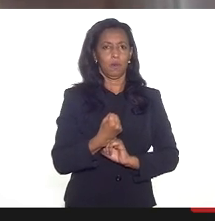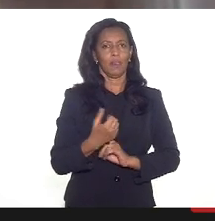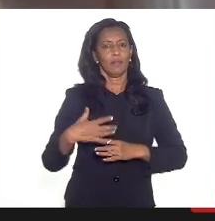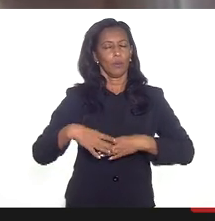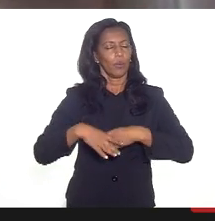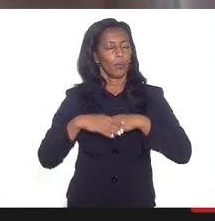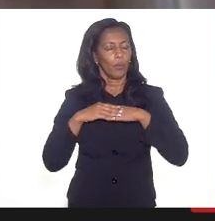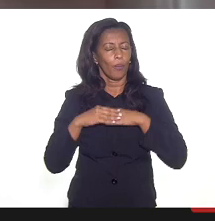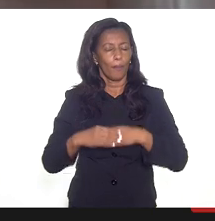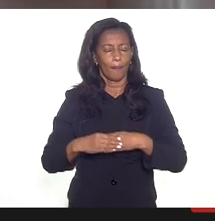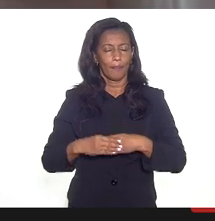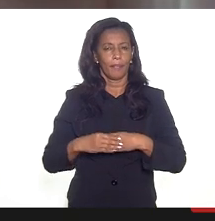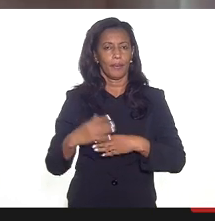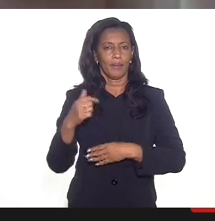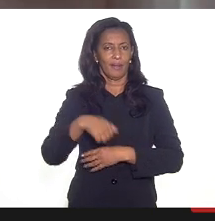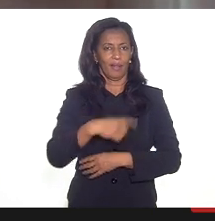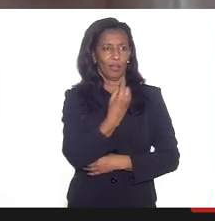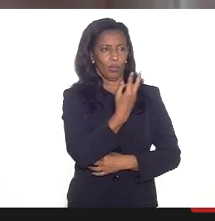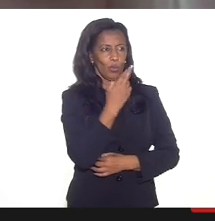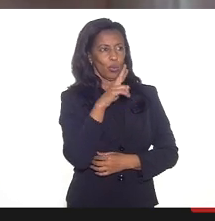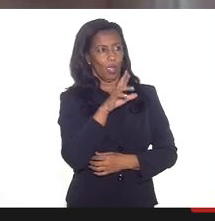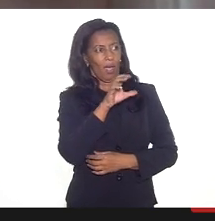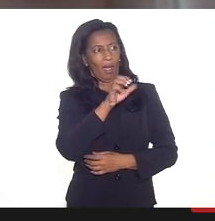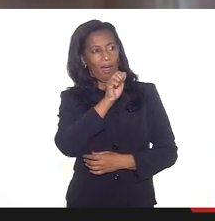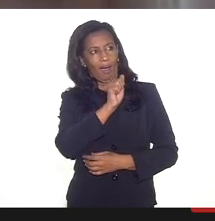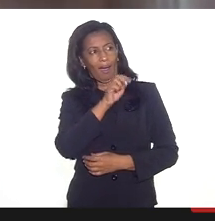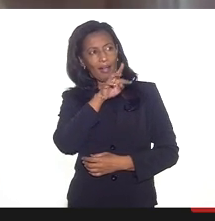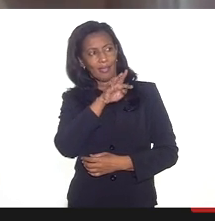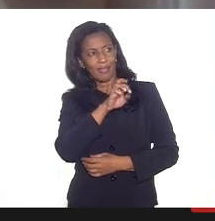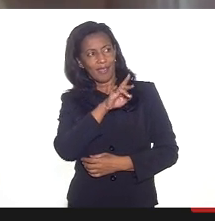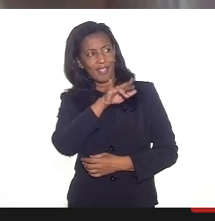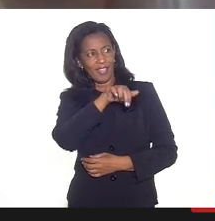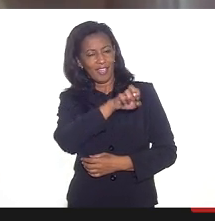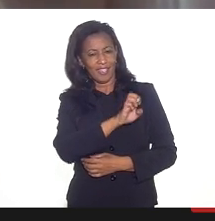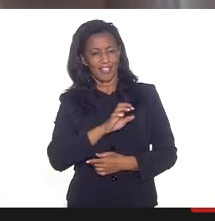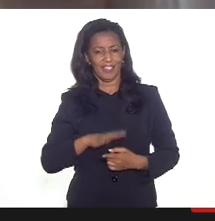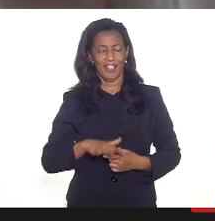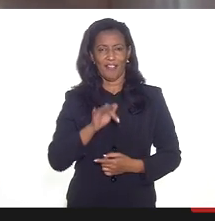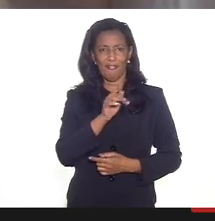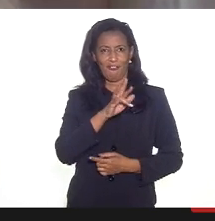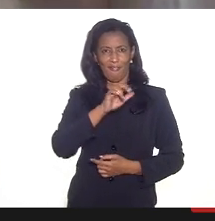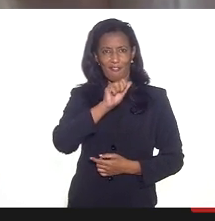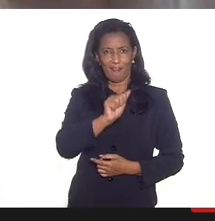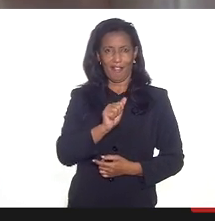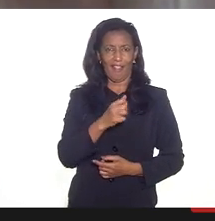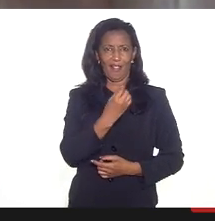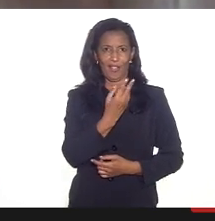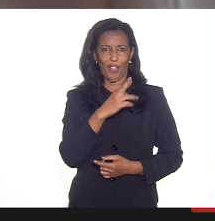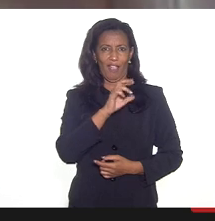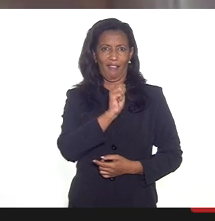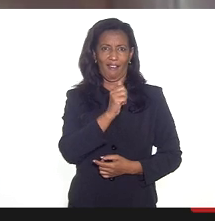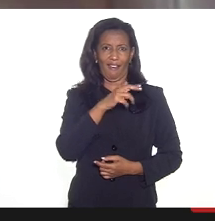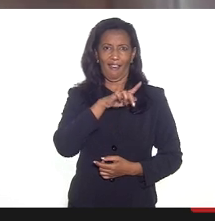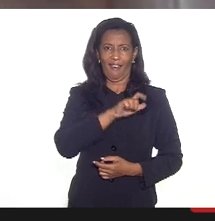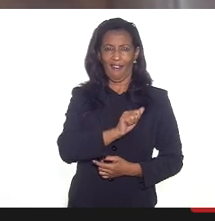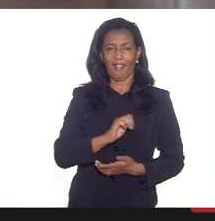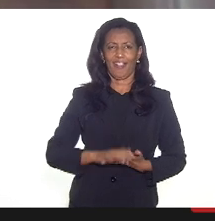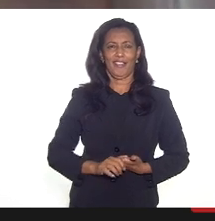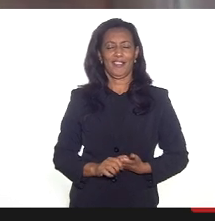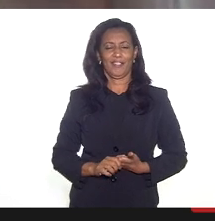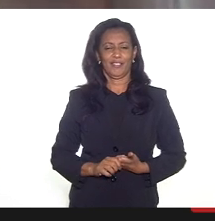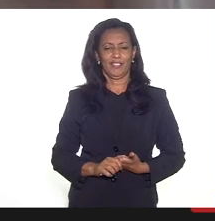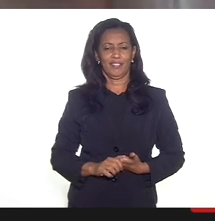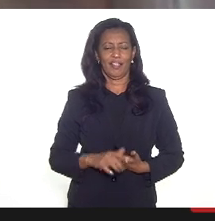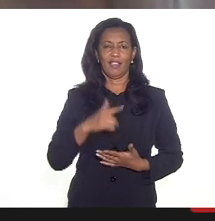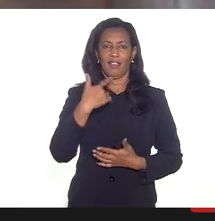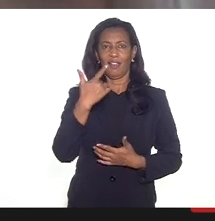cumprimento aqui a doutora Caterine Jataí, doutora Flávia Nascimento, doutora Carla Araújo, que estava aqui,